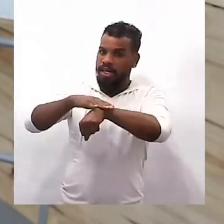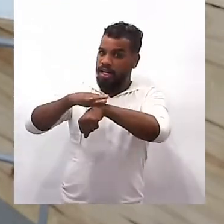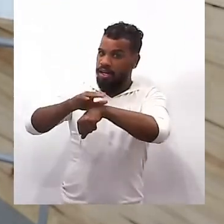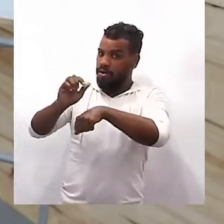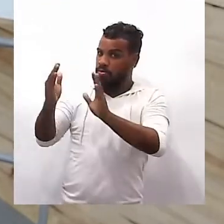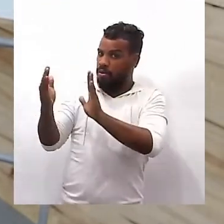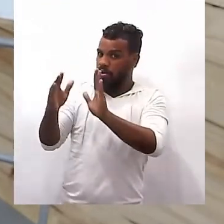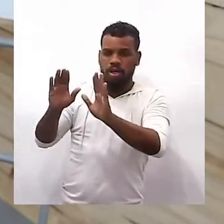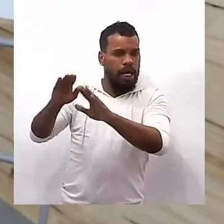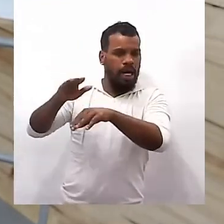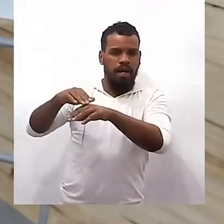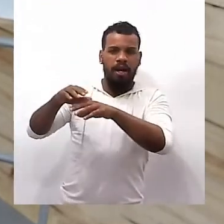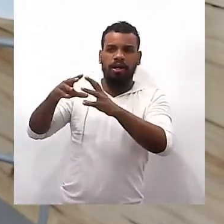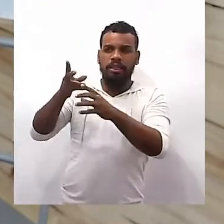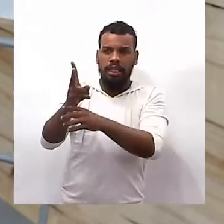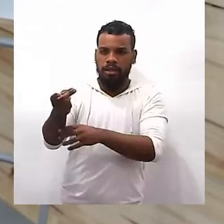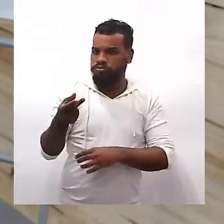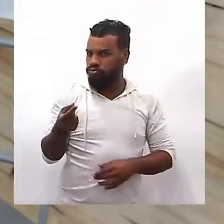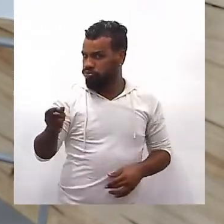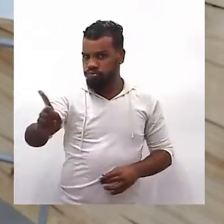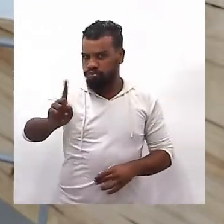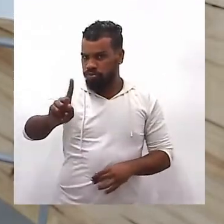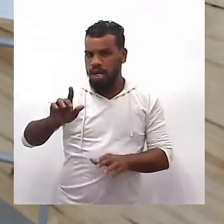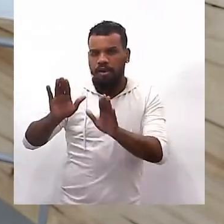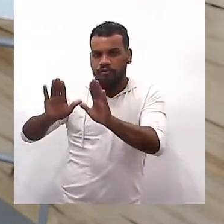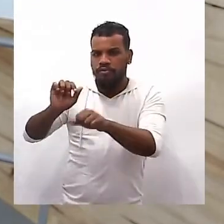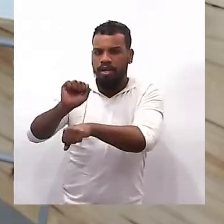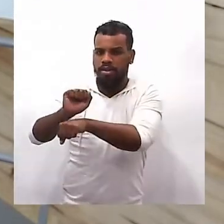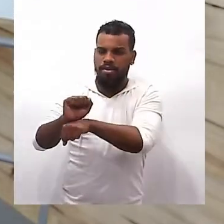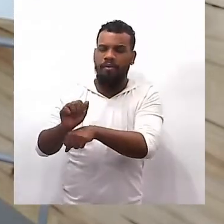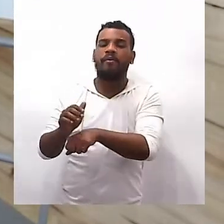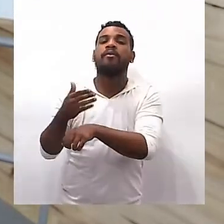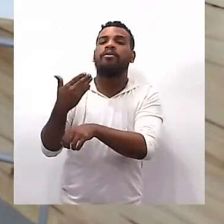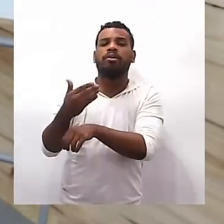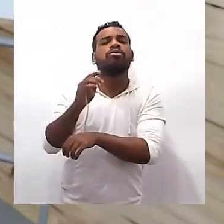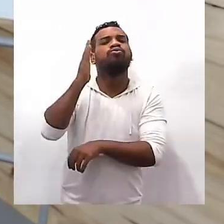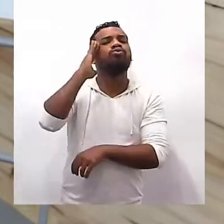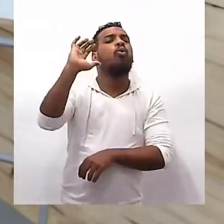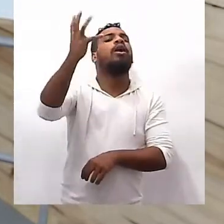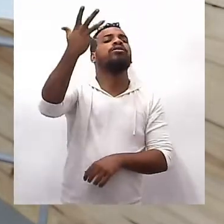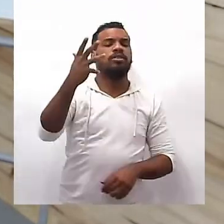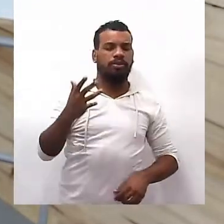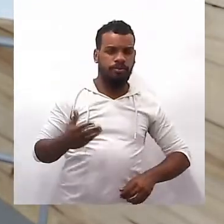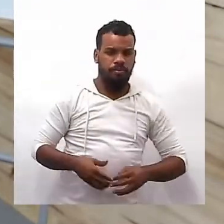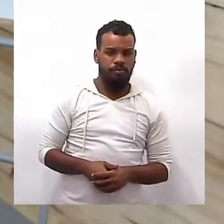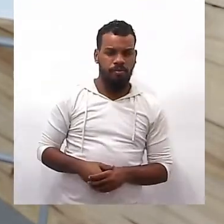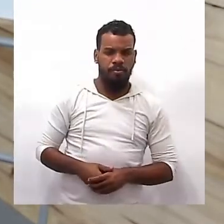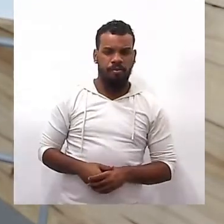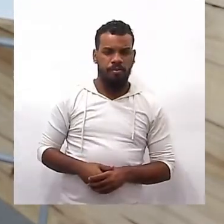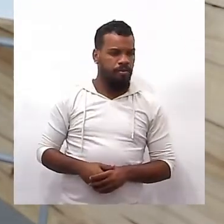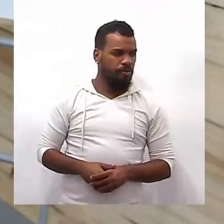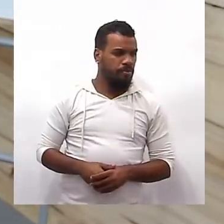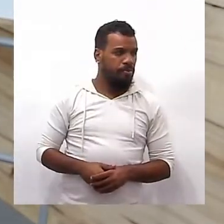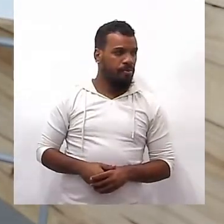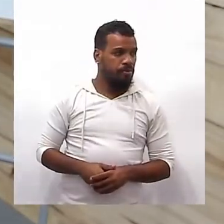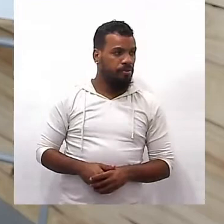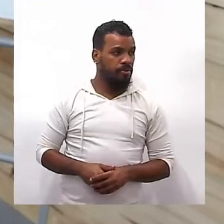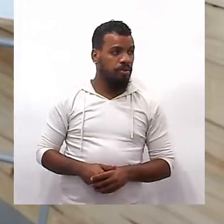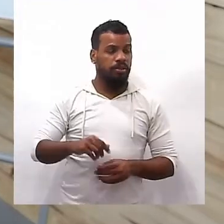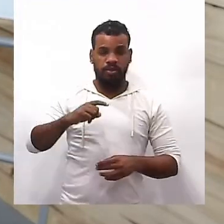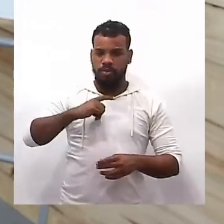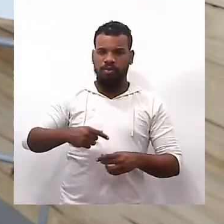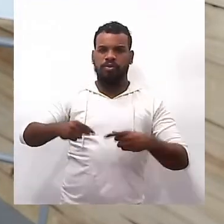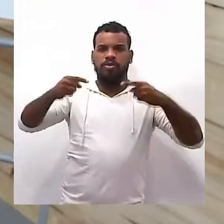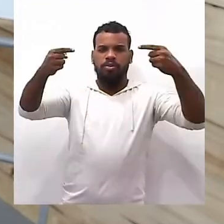Lembrem que o NAD, ele pega o hidrogênio e segura de forma temporária. Aí sabe o que acontece? Na hora que o piruvato vai